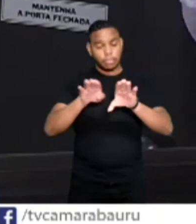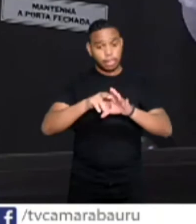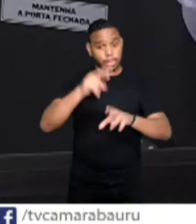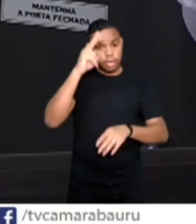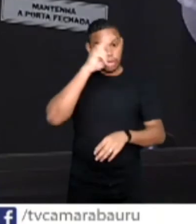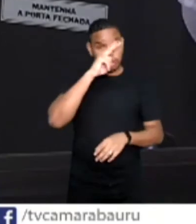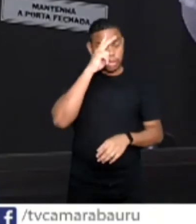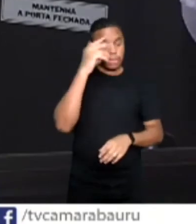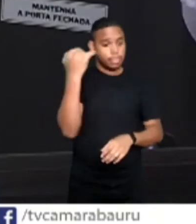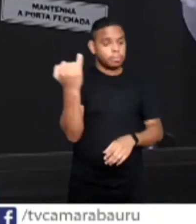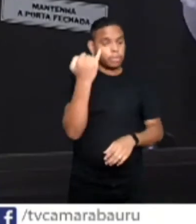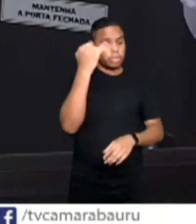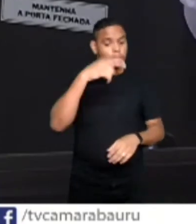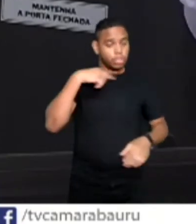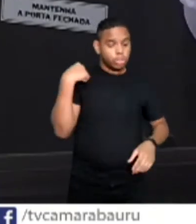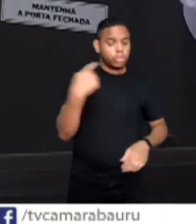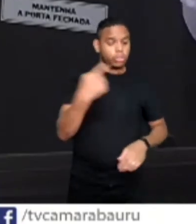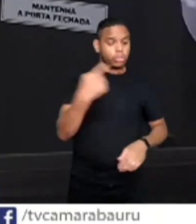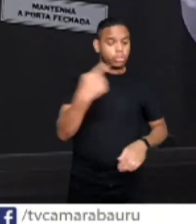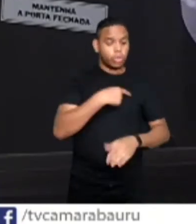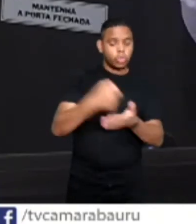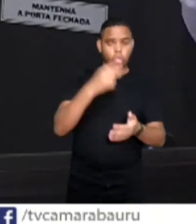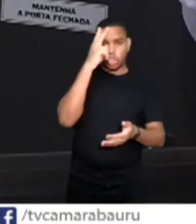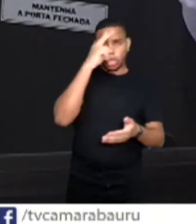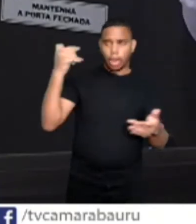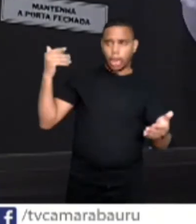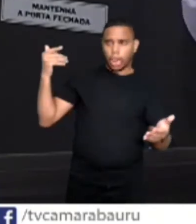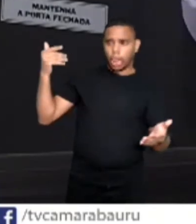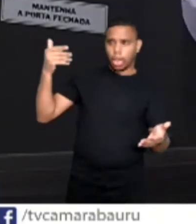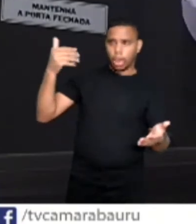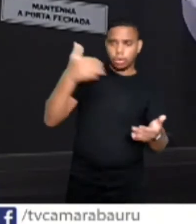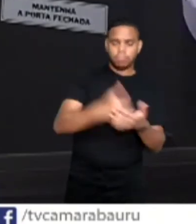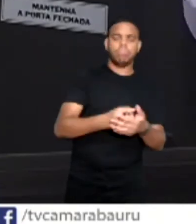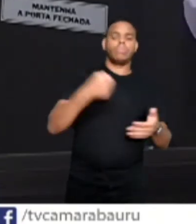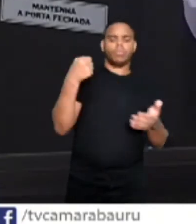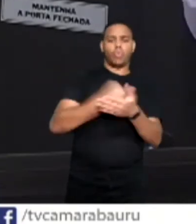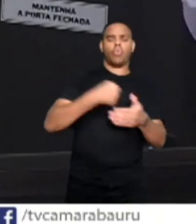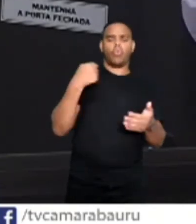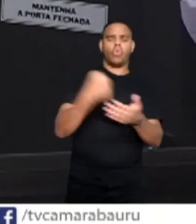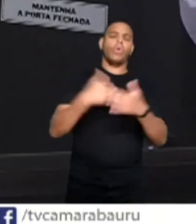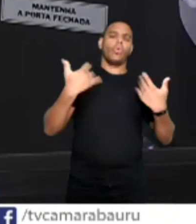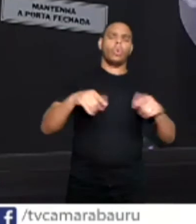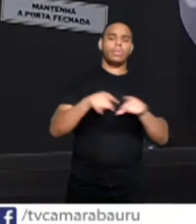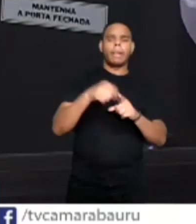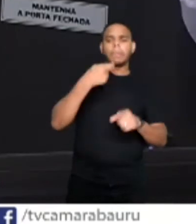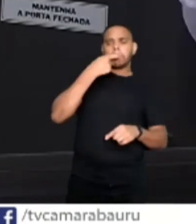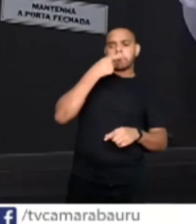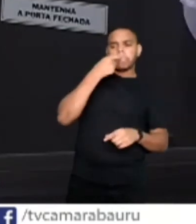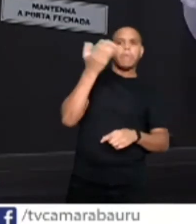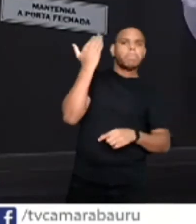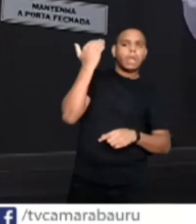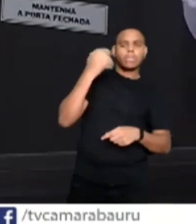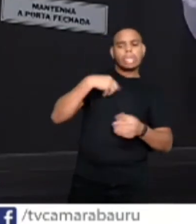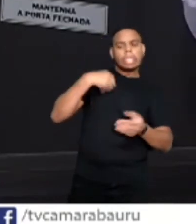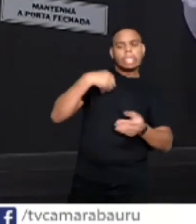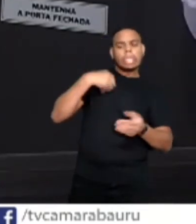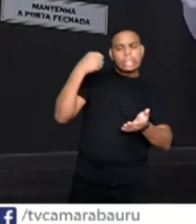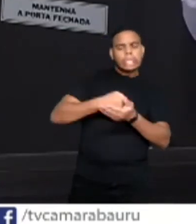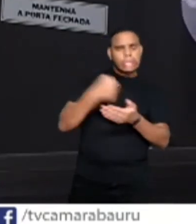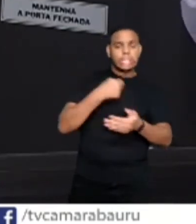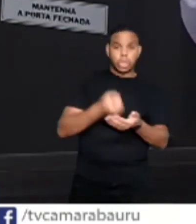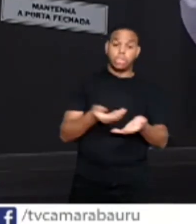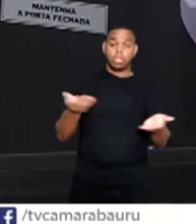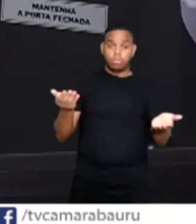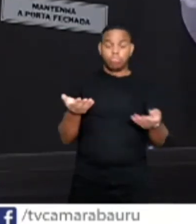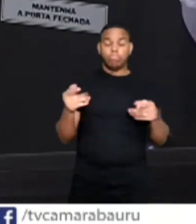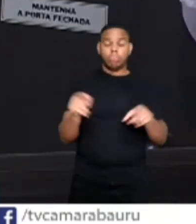das nossas lutas históricas, das nossas lutas mais recentes, cujos frutos podemos destacar e falar